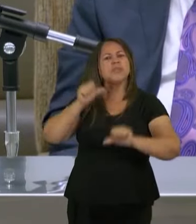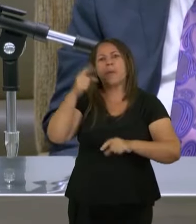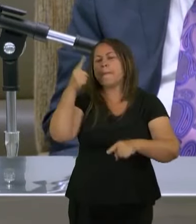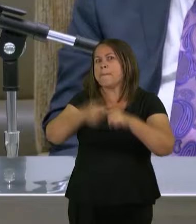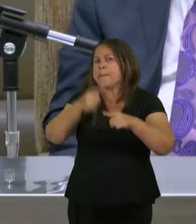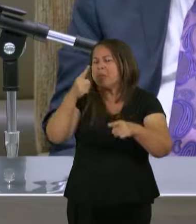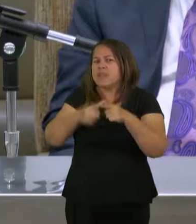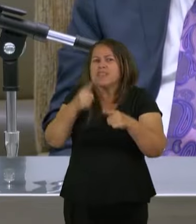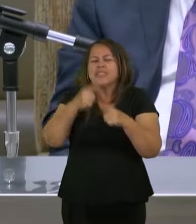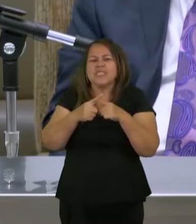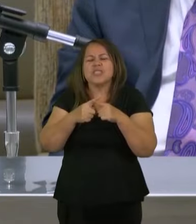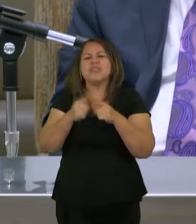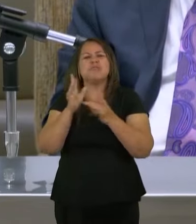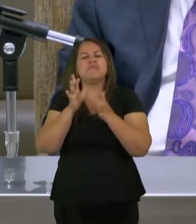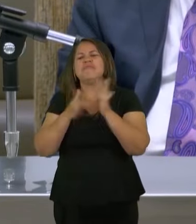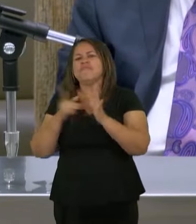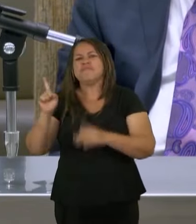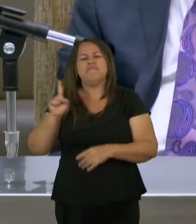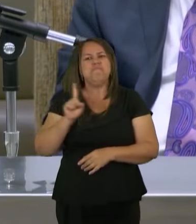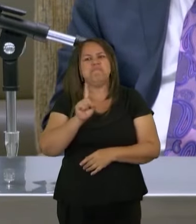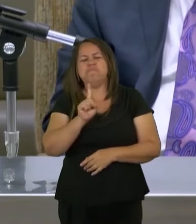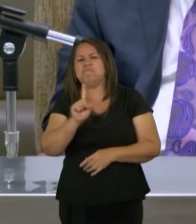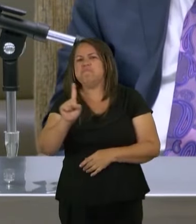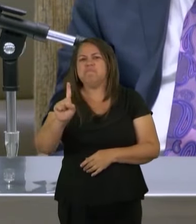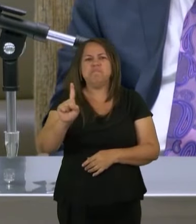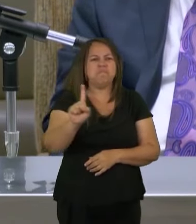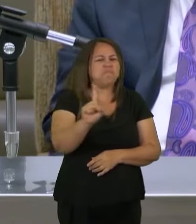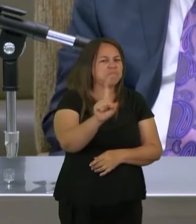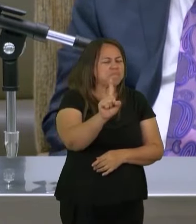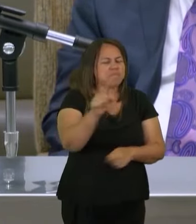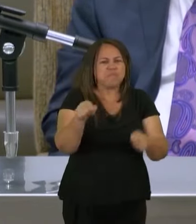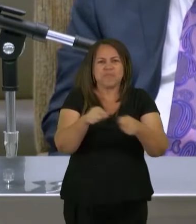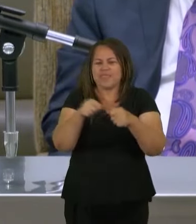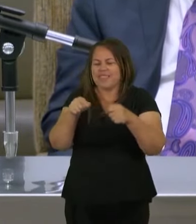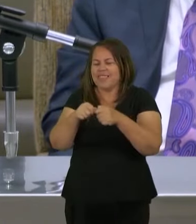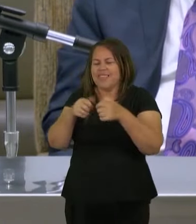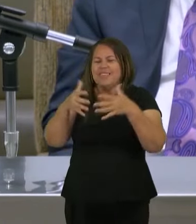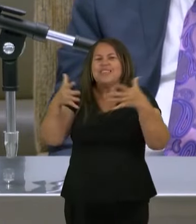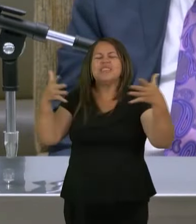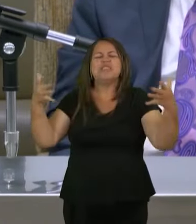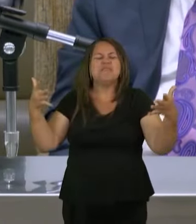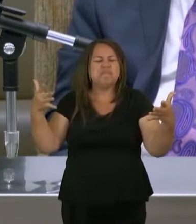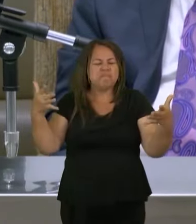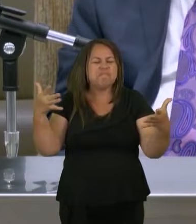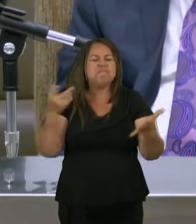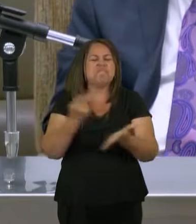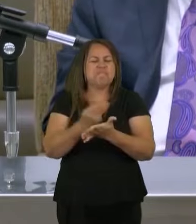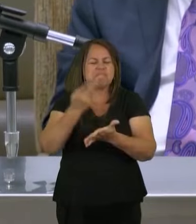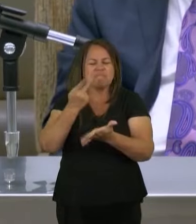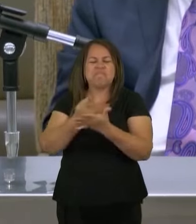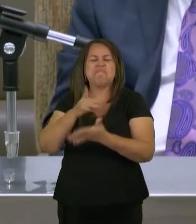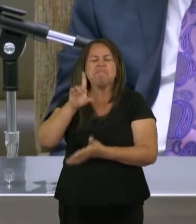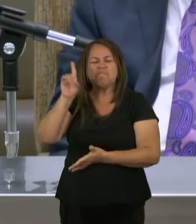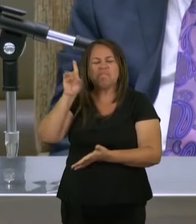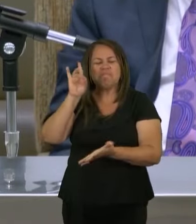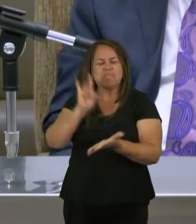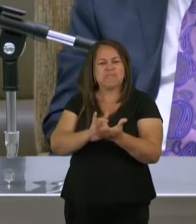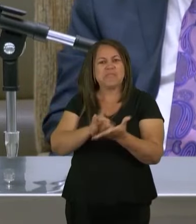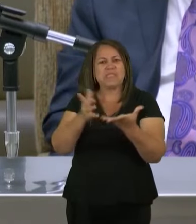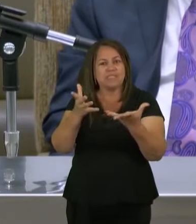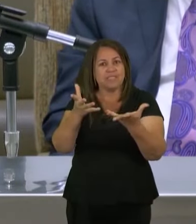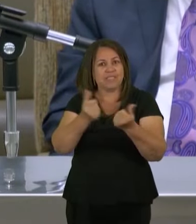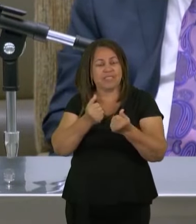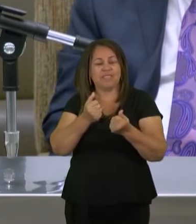porque por onde Jesus passa, sinais da parte de Deus ficam.